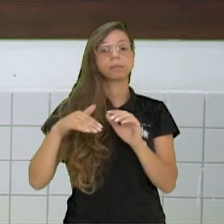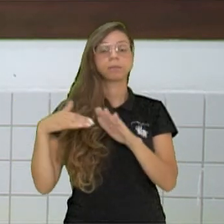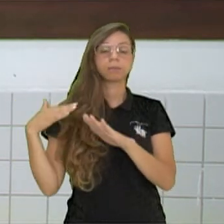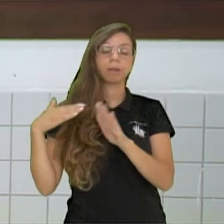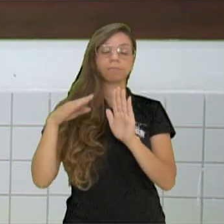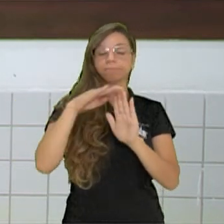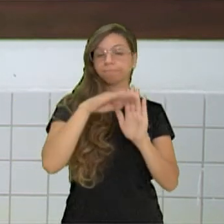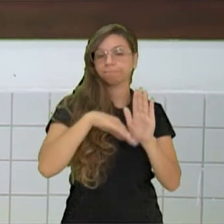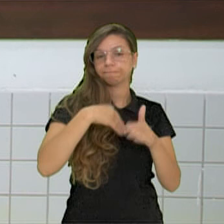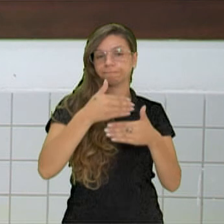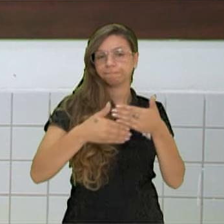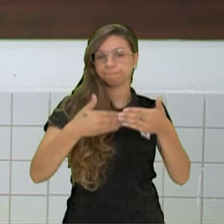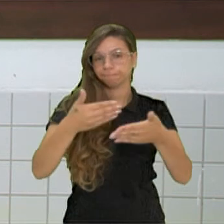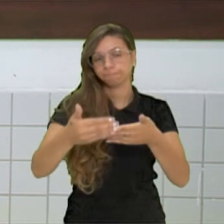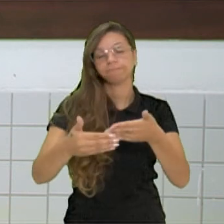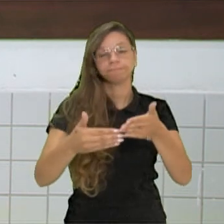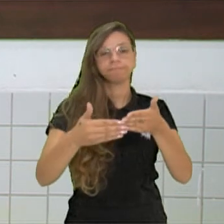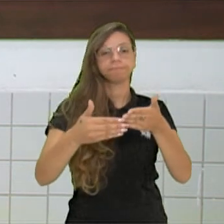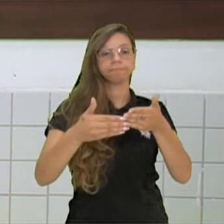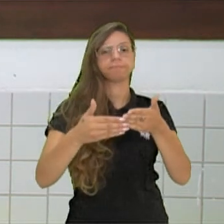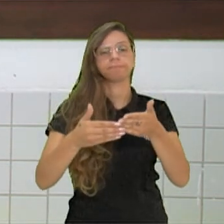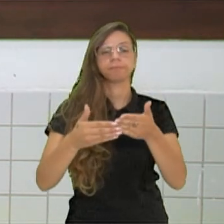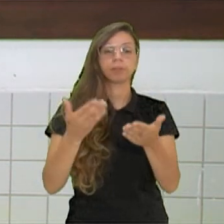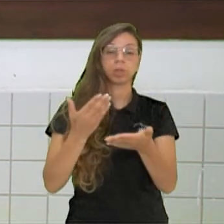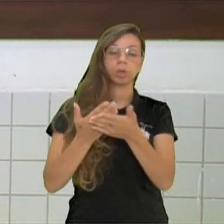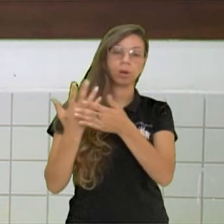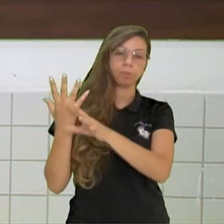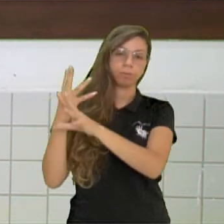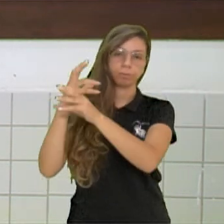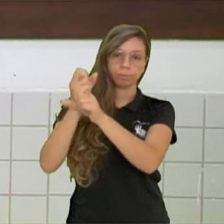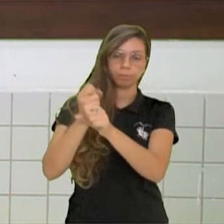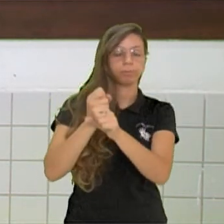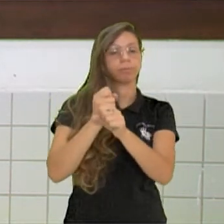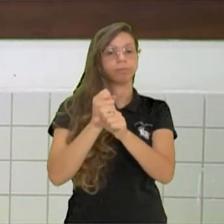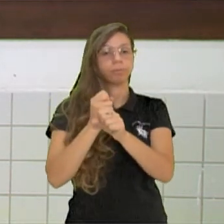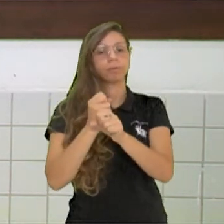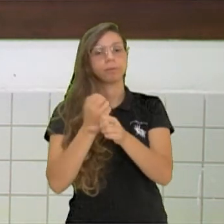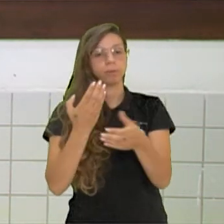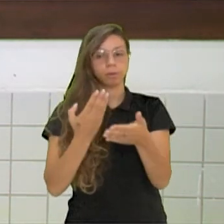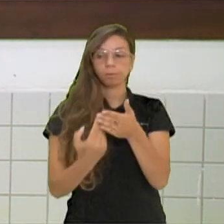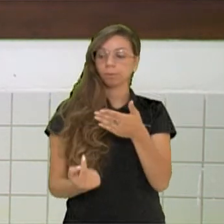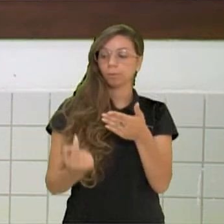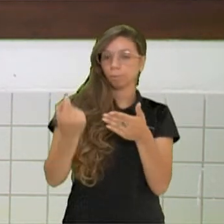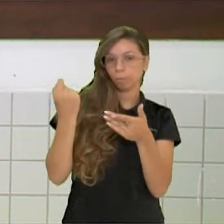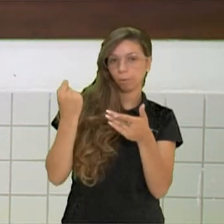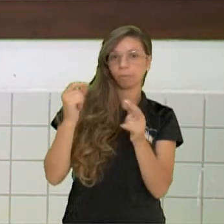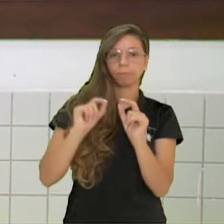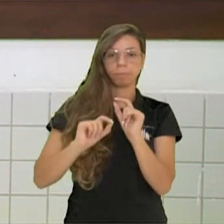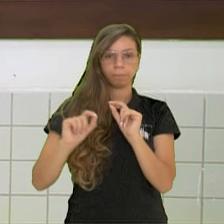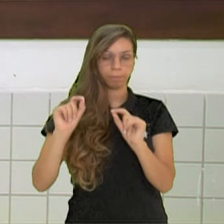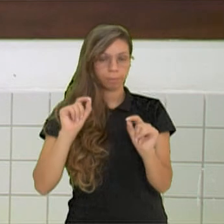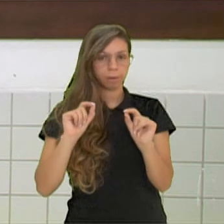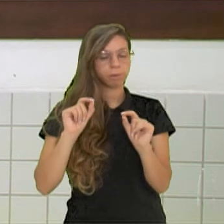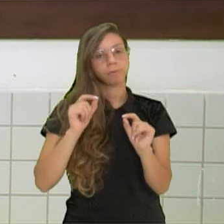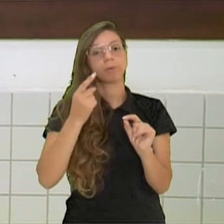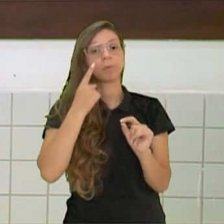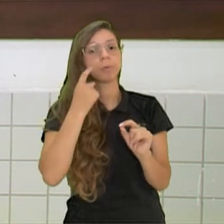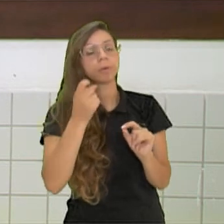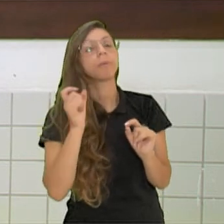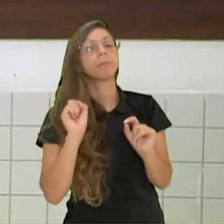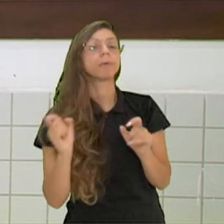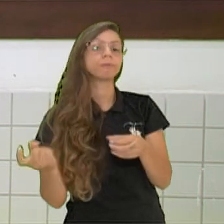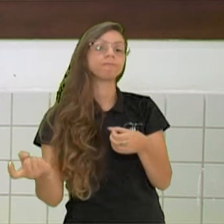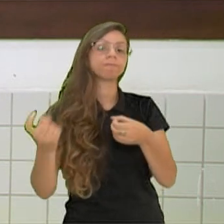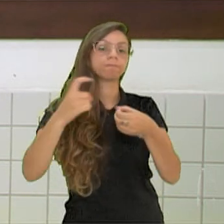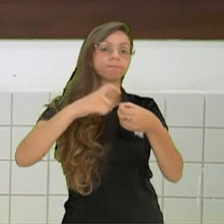sequência de função exponencial com aulas de retomadas. Nós já falamos isso em outras aulas, até se você ficou curioso, você pode